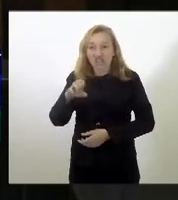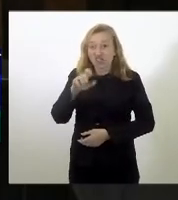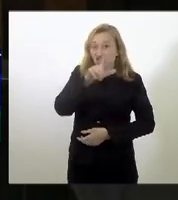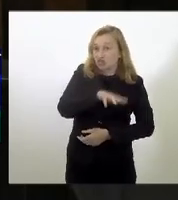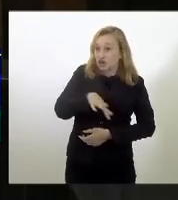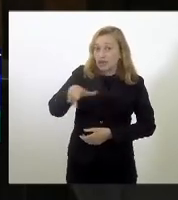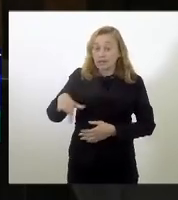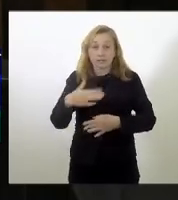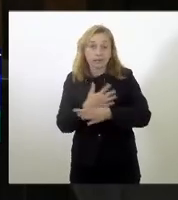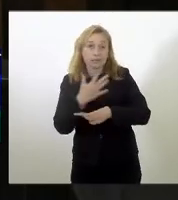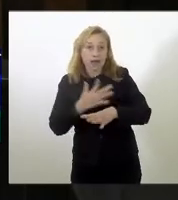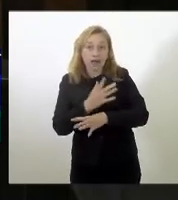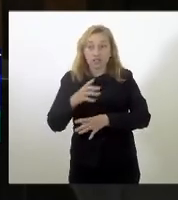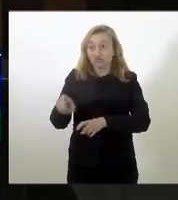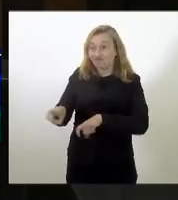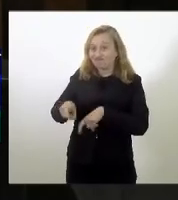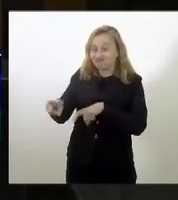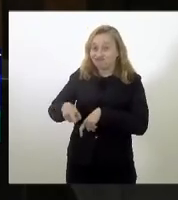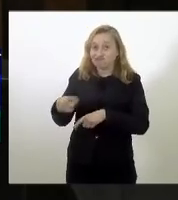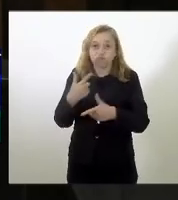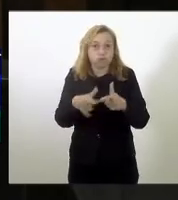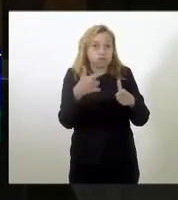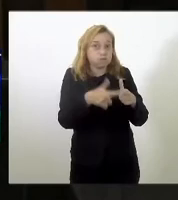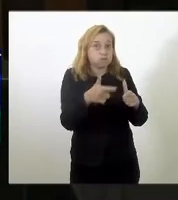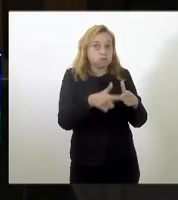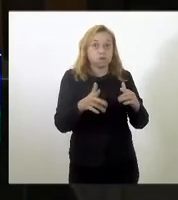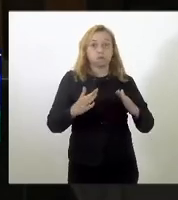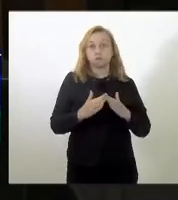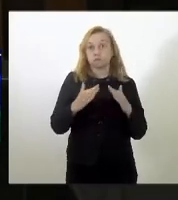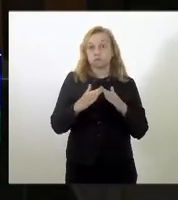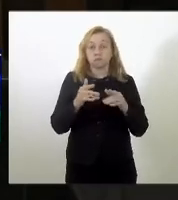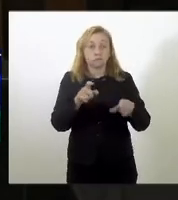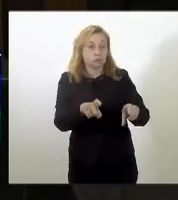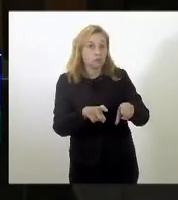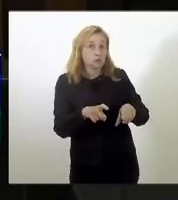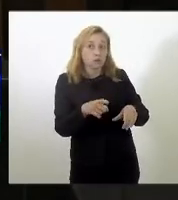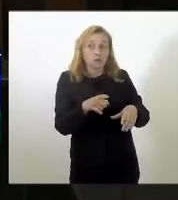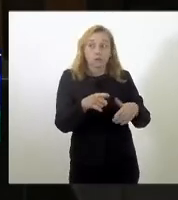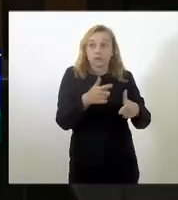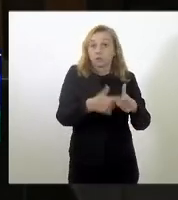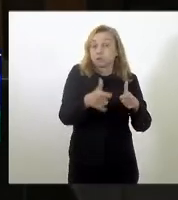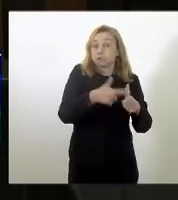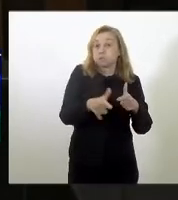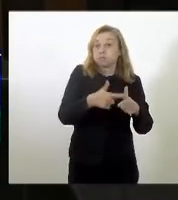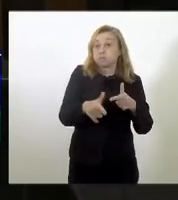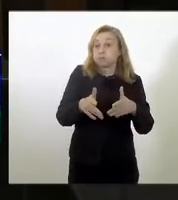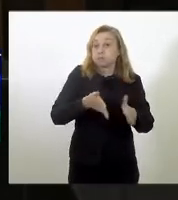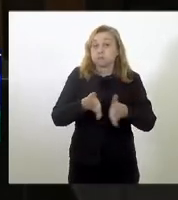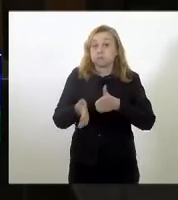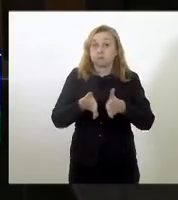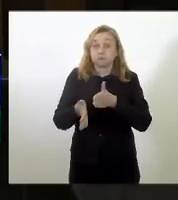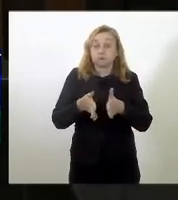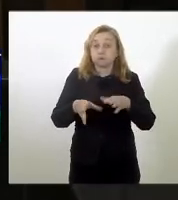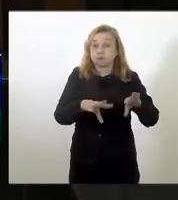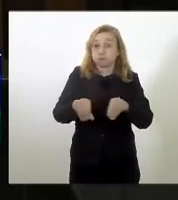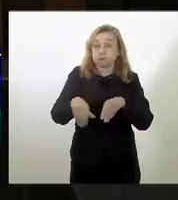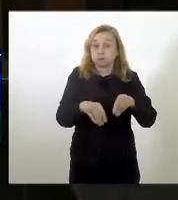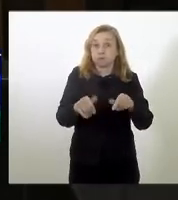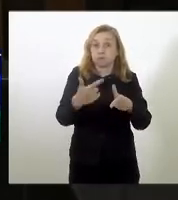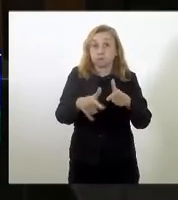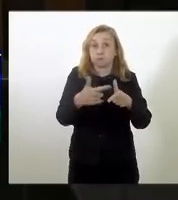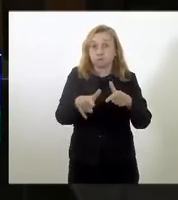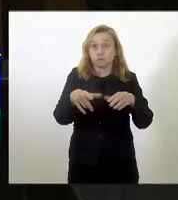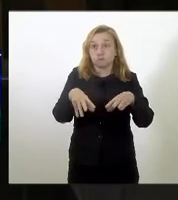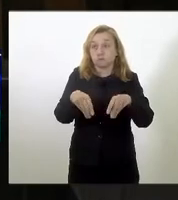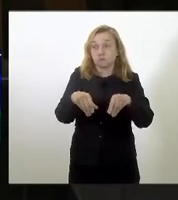interior, permanentemente, o problema da moradia, o problema do acesso à terra, do solo, como problema fundamental. E